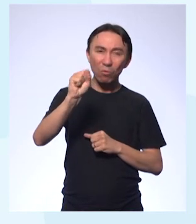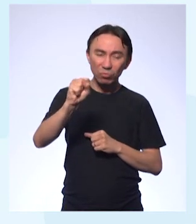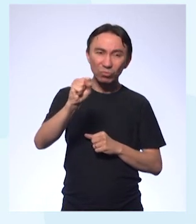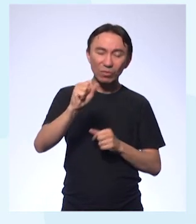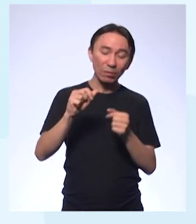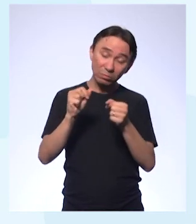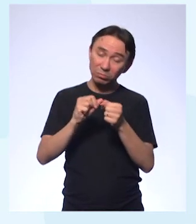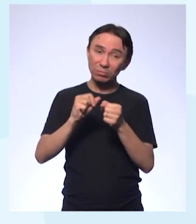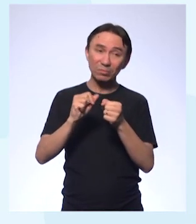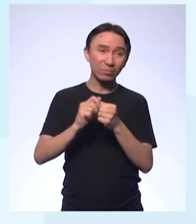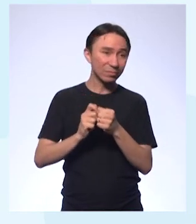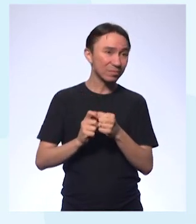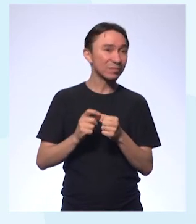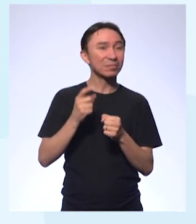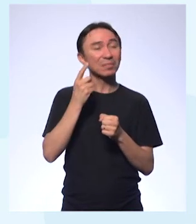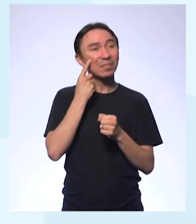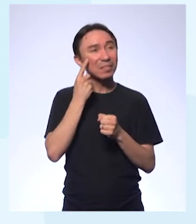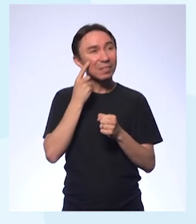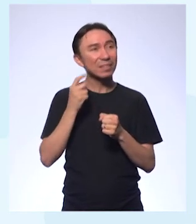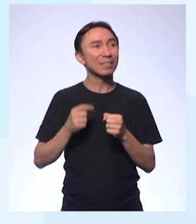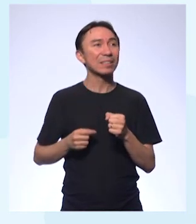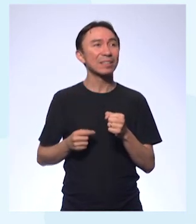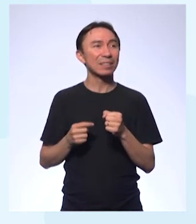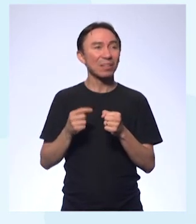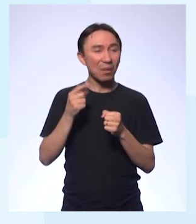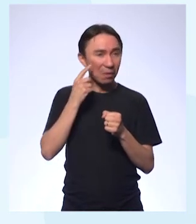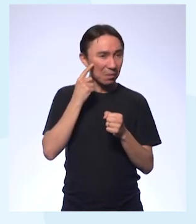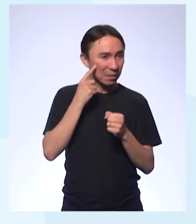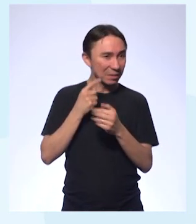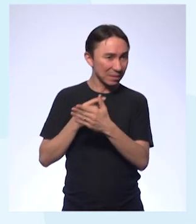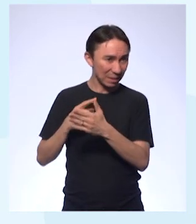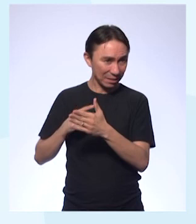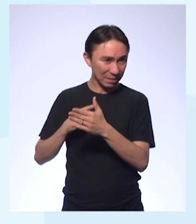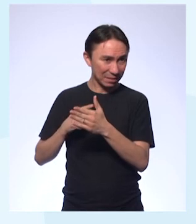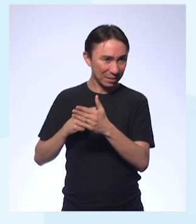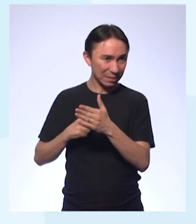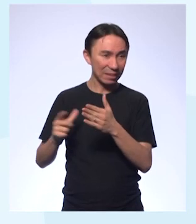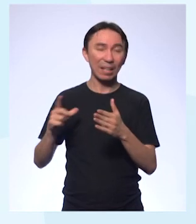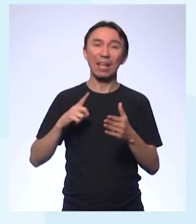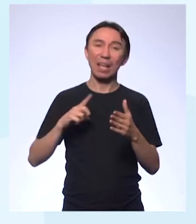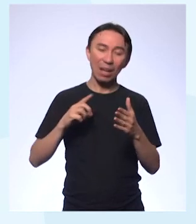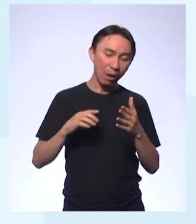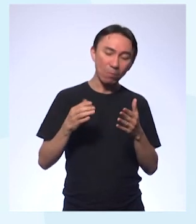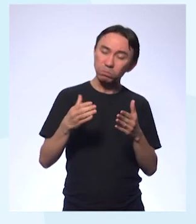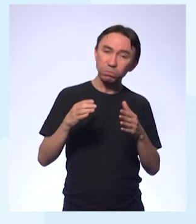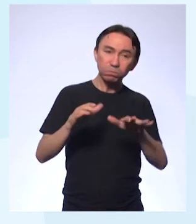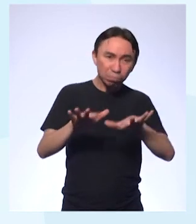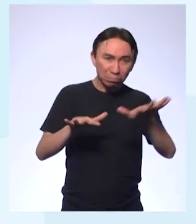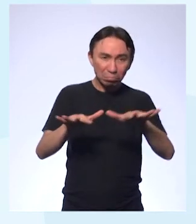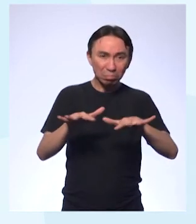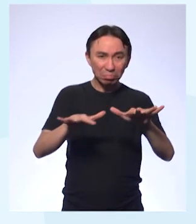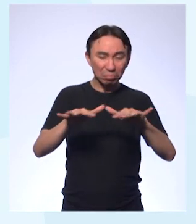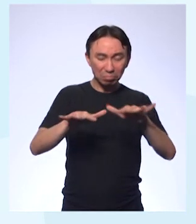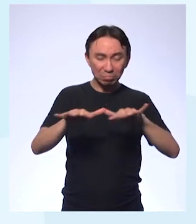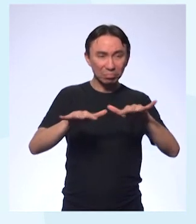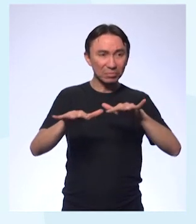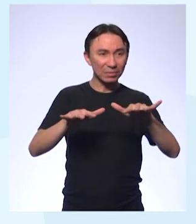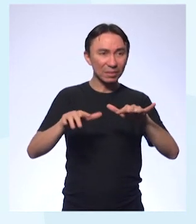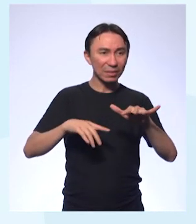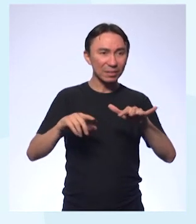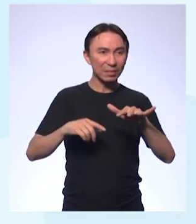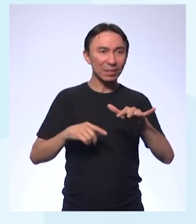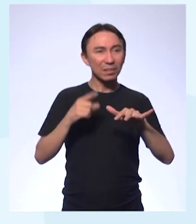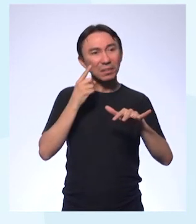o agente, no caso, o coagulante, na figurinha aqui roxa. Está tendo agitação. Estou formando aqui, ó, uns flóculos. Está vendo